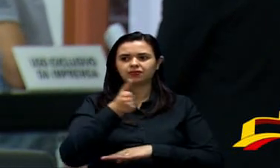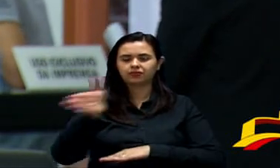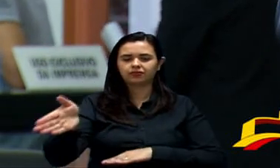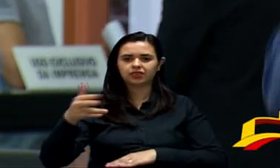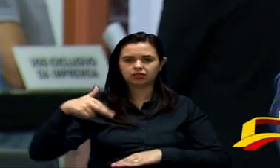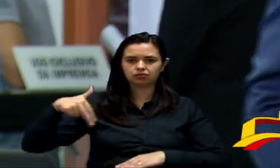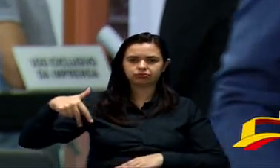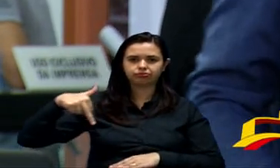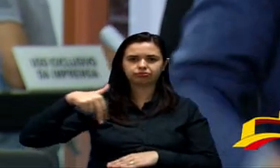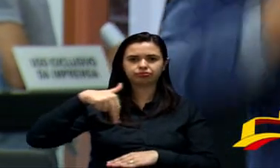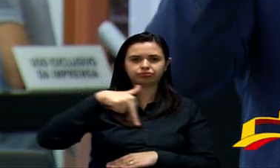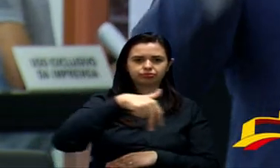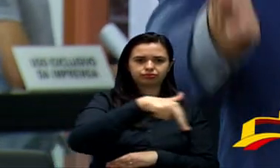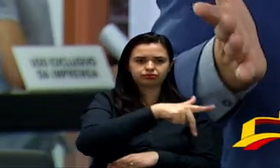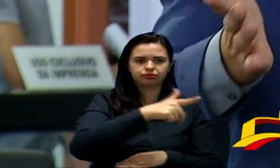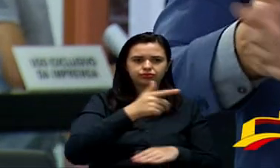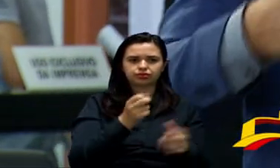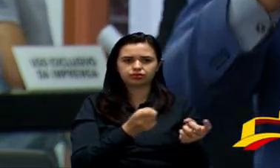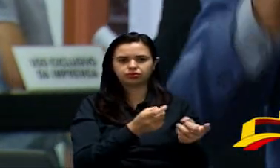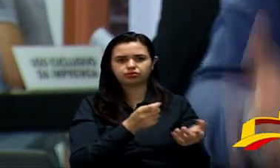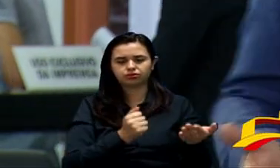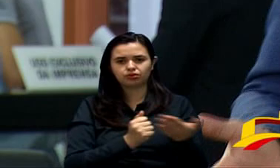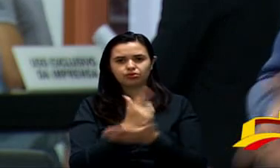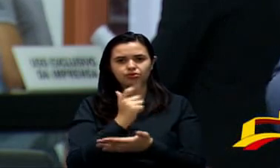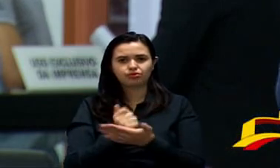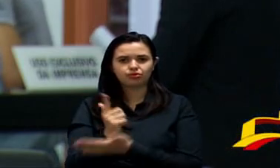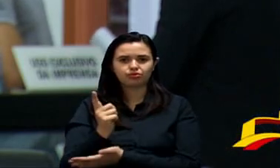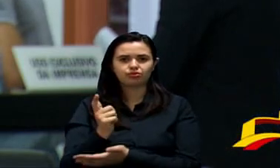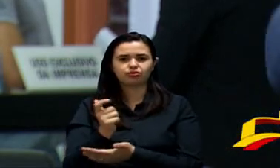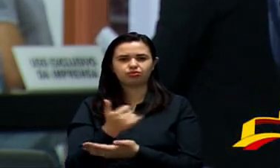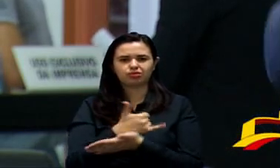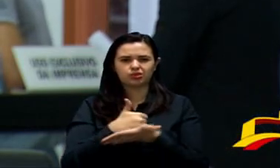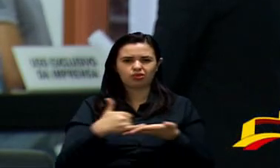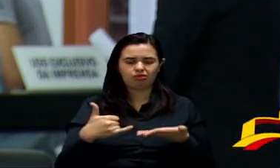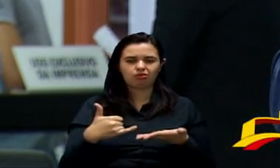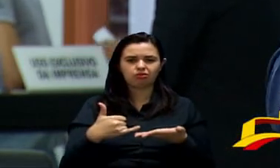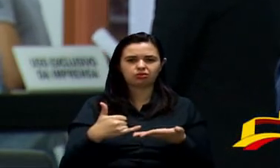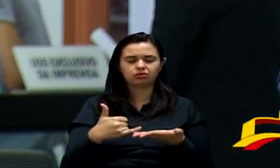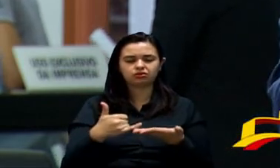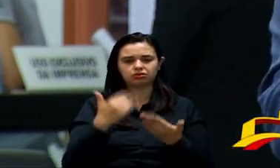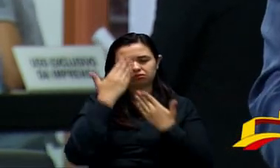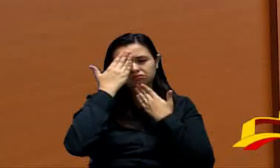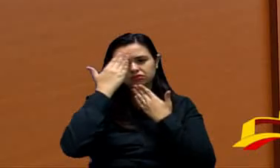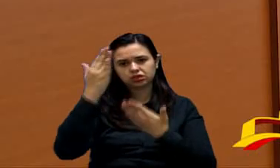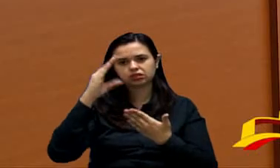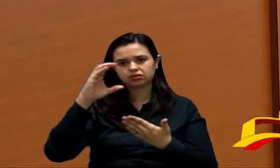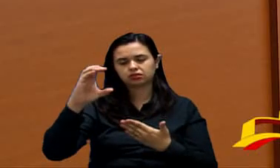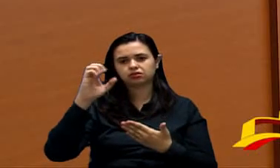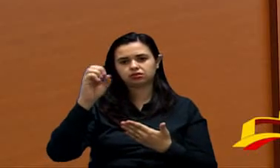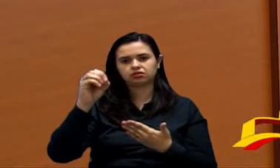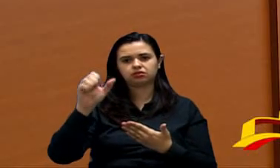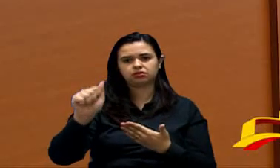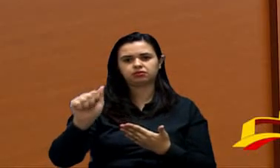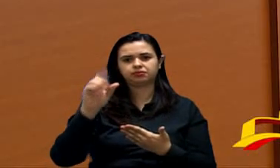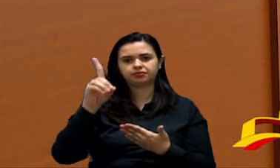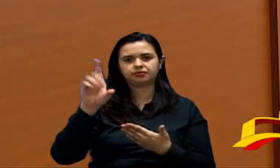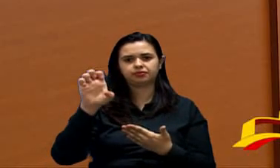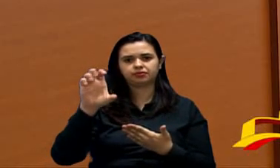o CADEC está indo de bairro em bairro também, agradeço. Quando a coisa é boa, a gente tem que elogiar. Exatamente. Obrigado, doutor. O doutor Hélio vai... Oh, o doutor